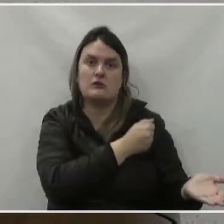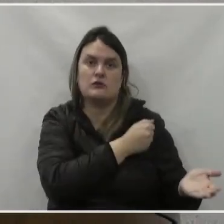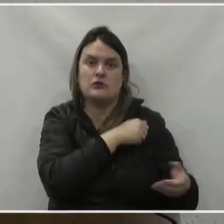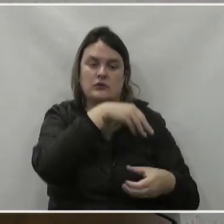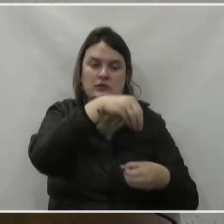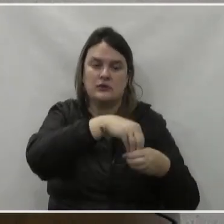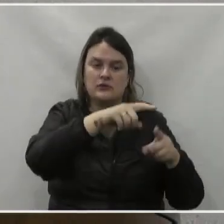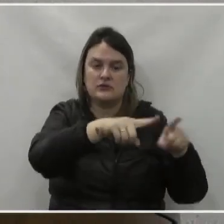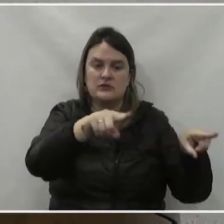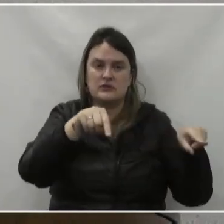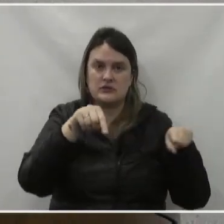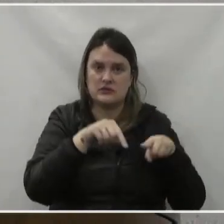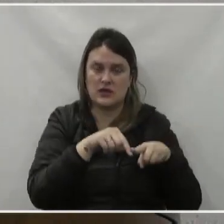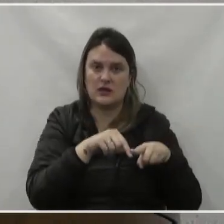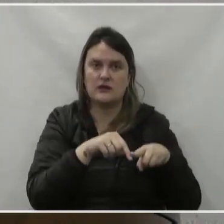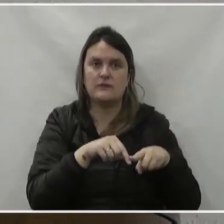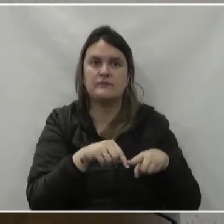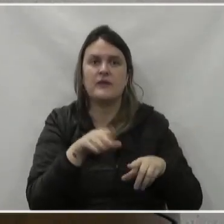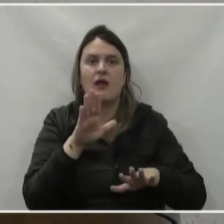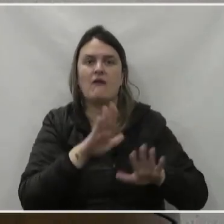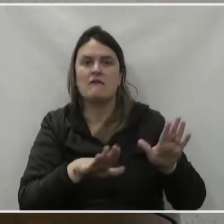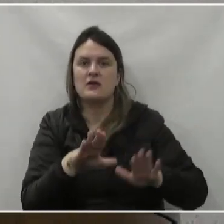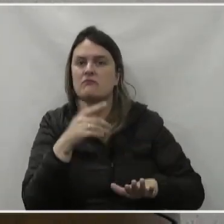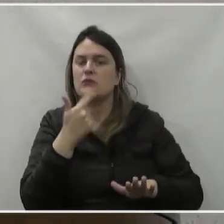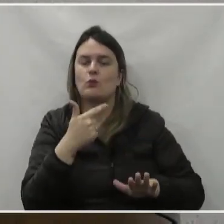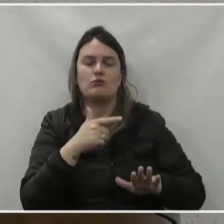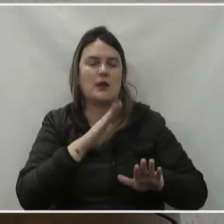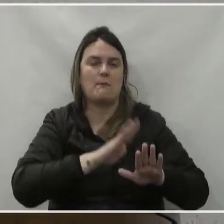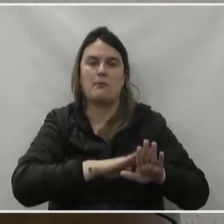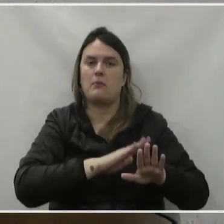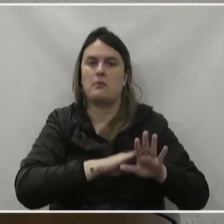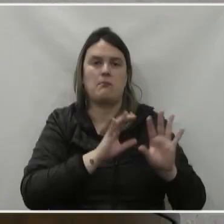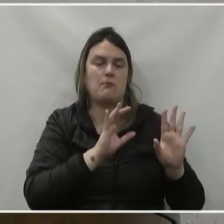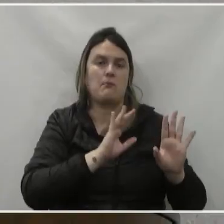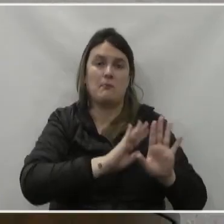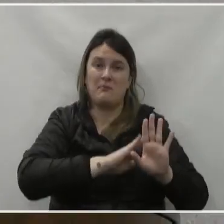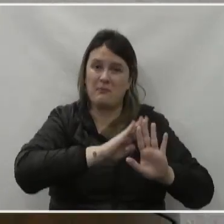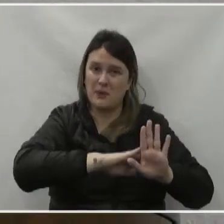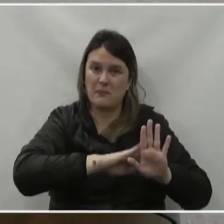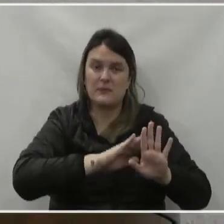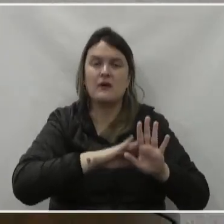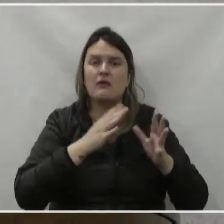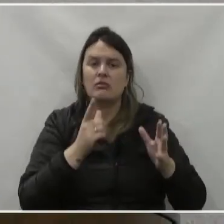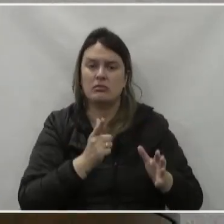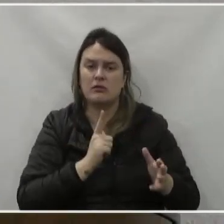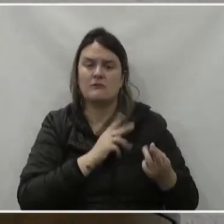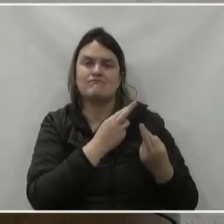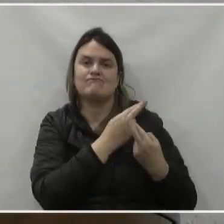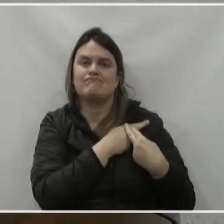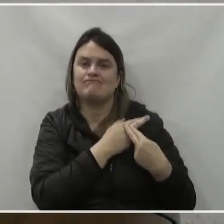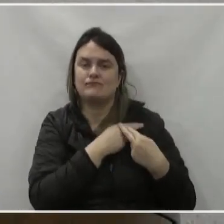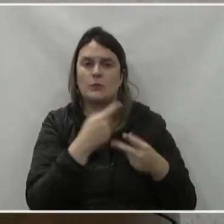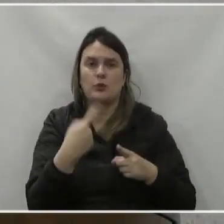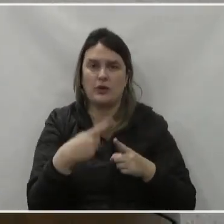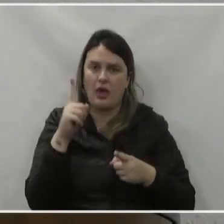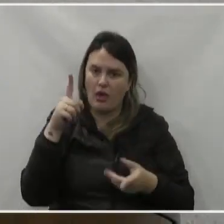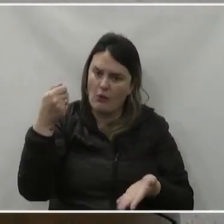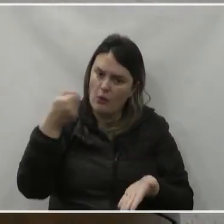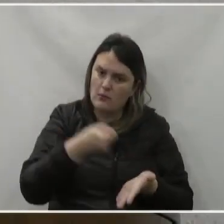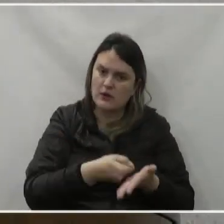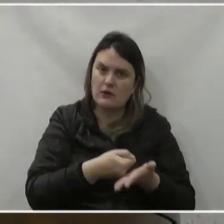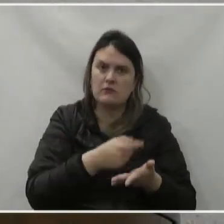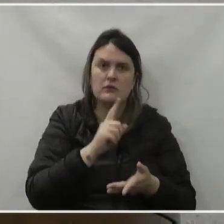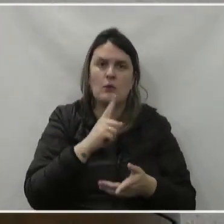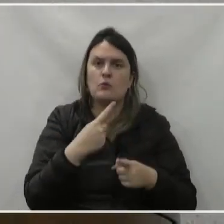salas regulares, muitas vezes sem a preparação necessária, assumindo essa responsabilidade por obrigação e não